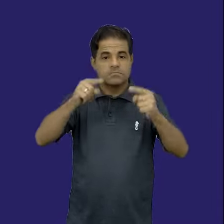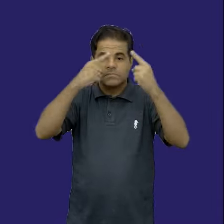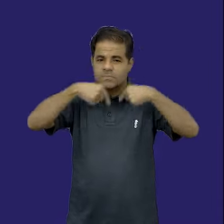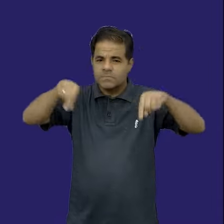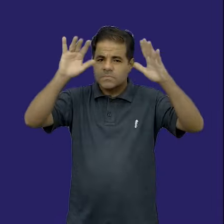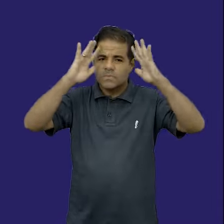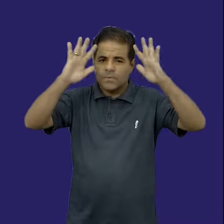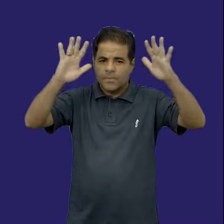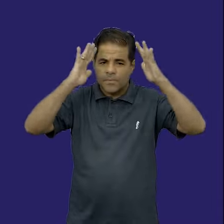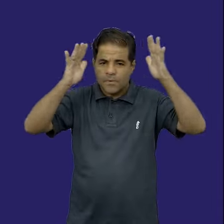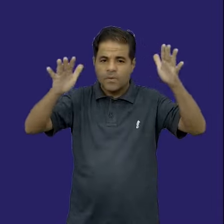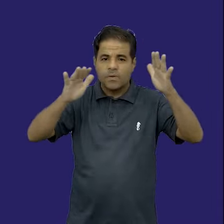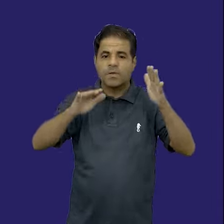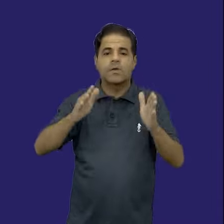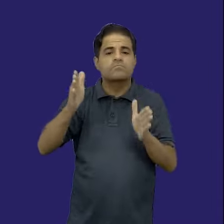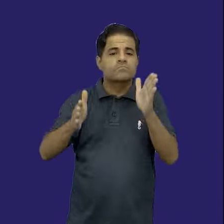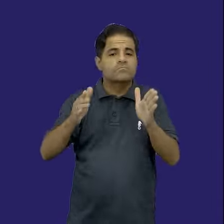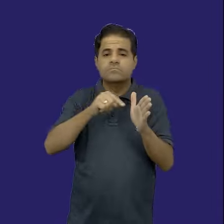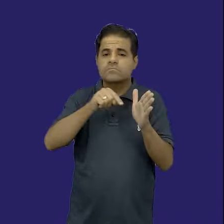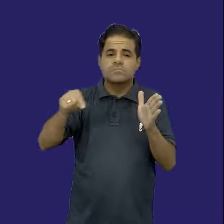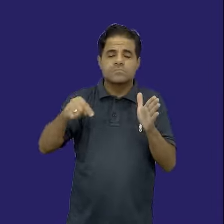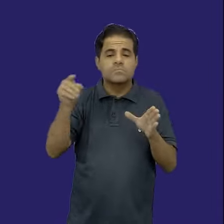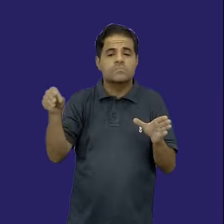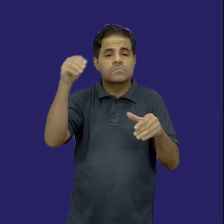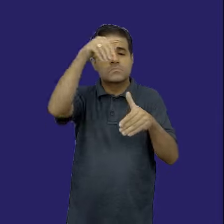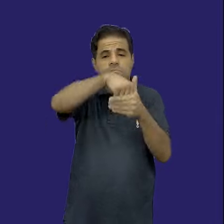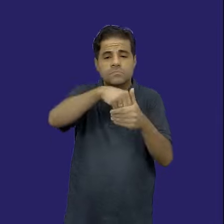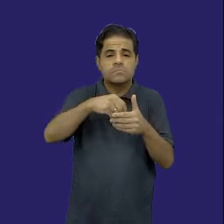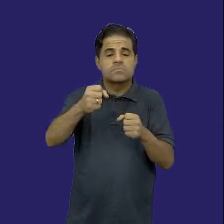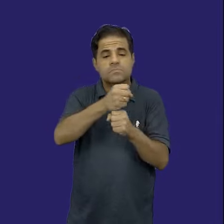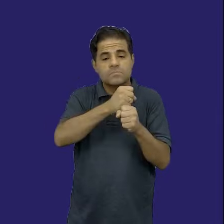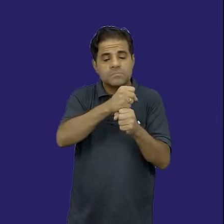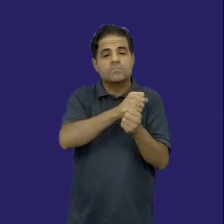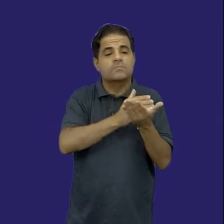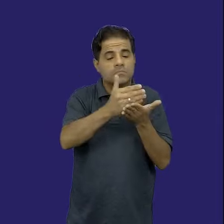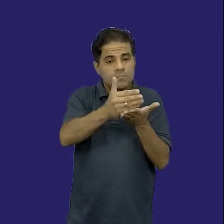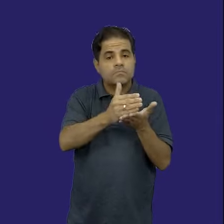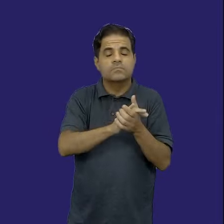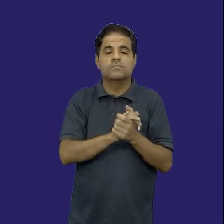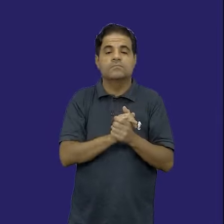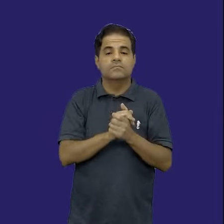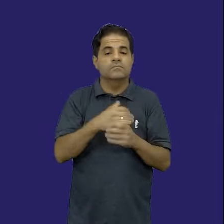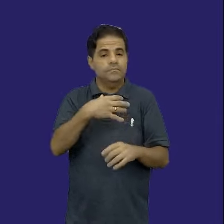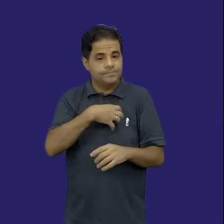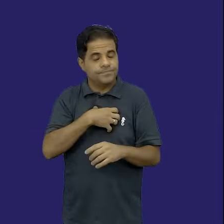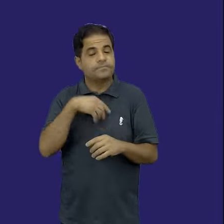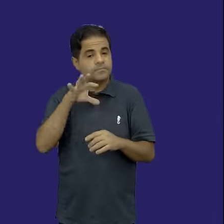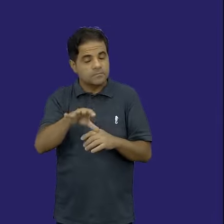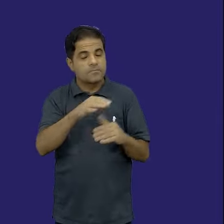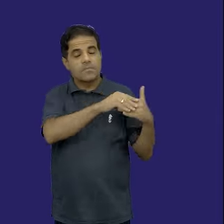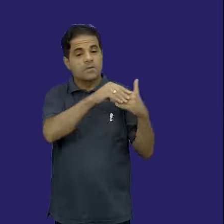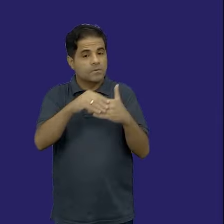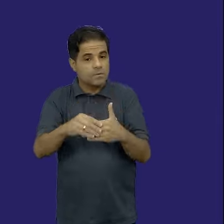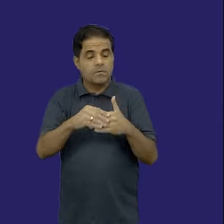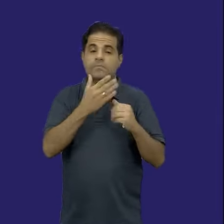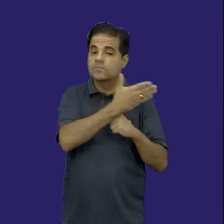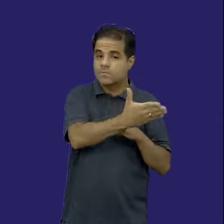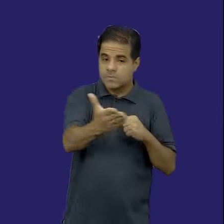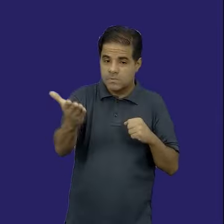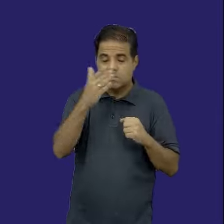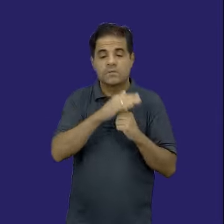reflexão, clicando aí onde está escrito anos iniciais. Dessa forma, direciona vocês